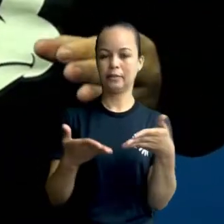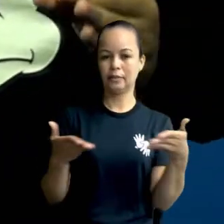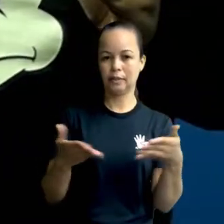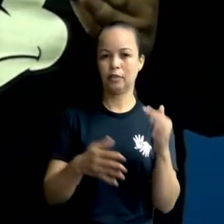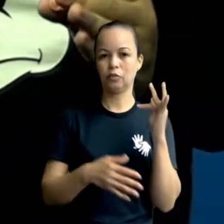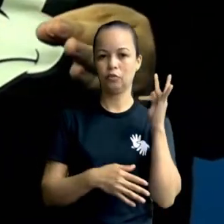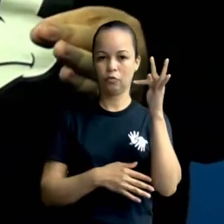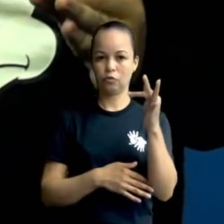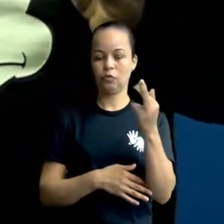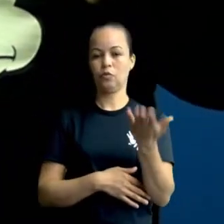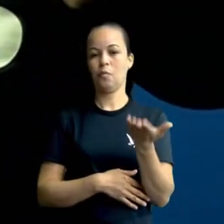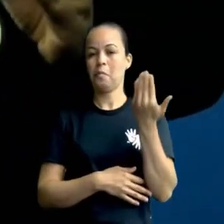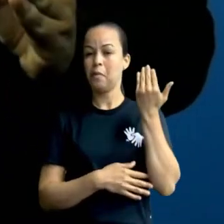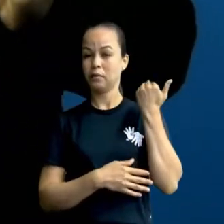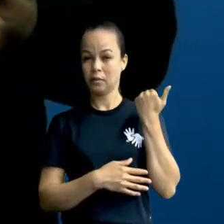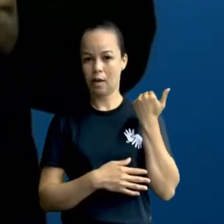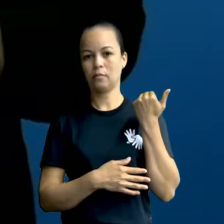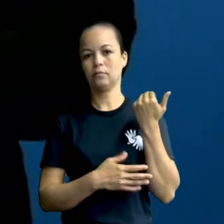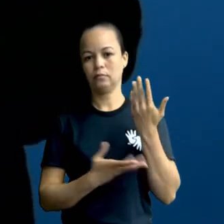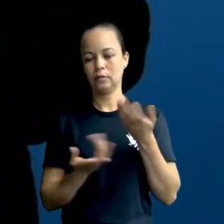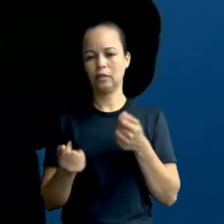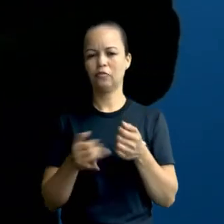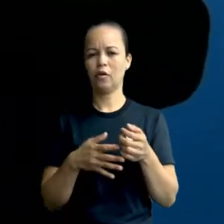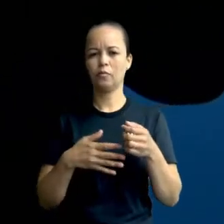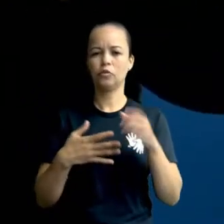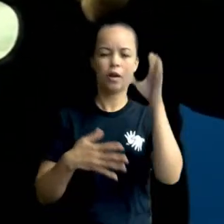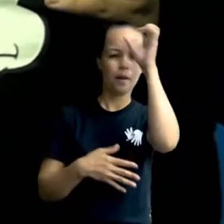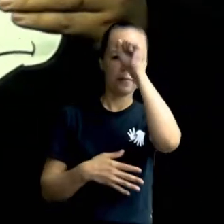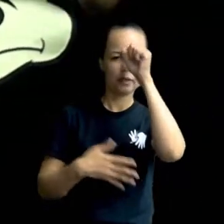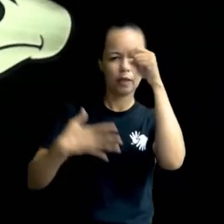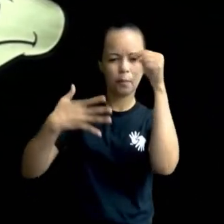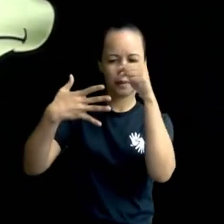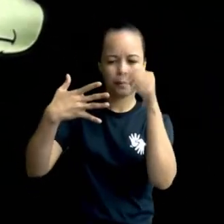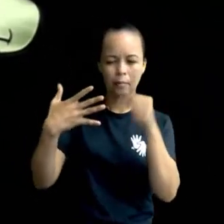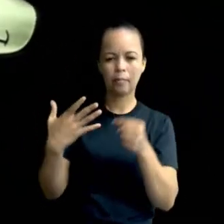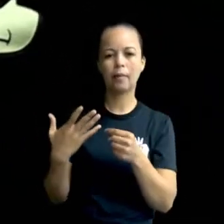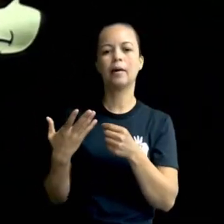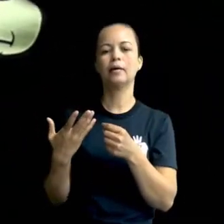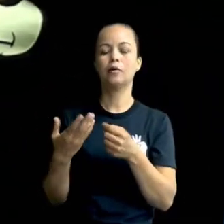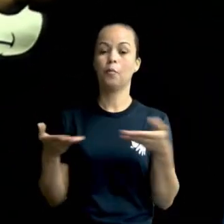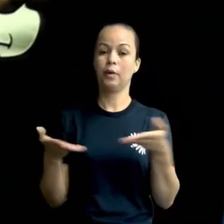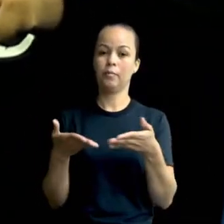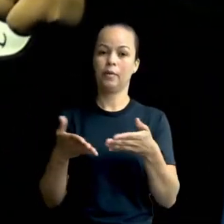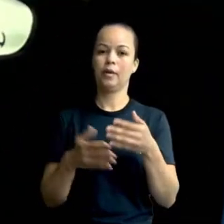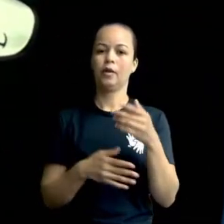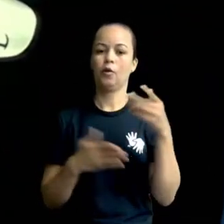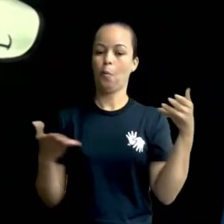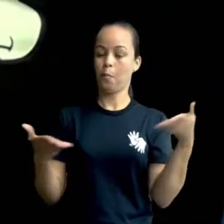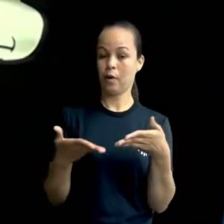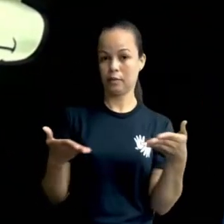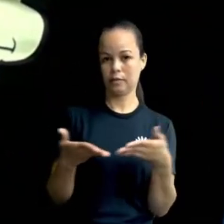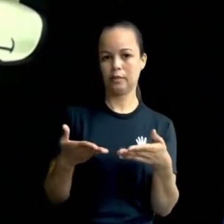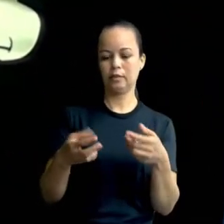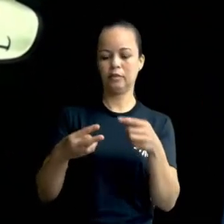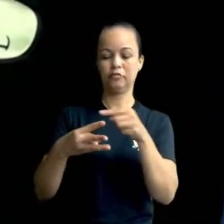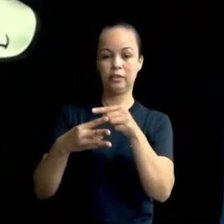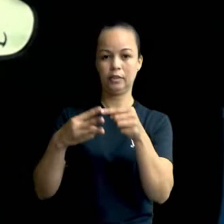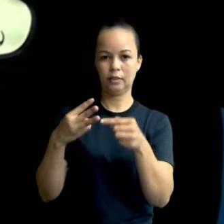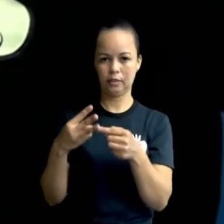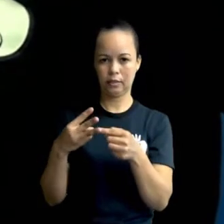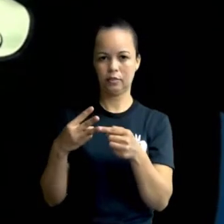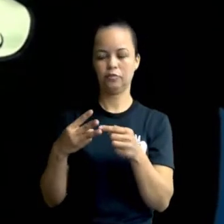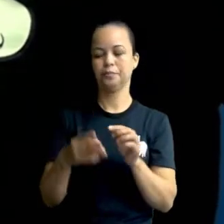pretérito. Vamos aprender sobre cada um deles. Primeiro, presente, né? Que é dividido em